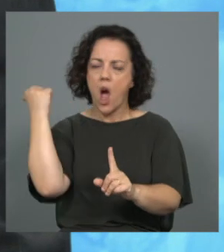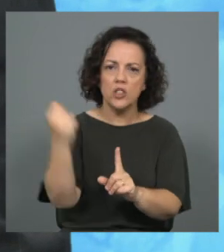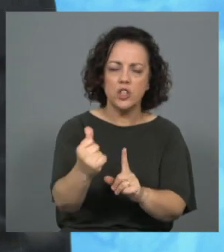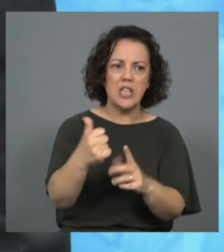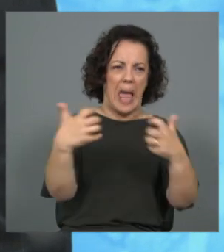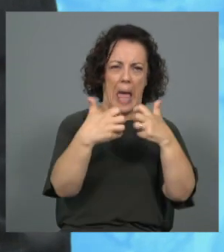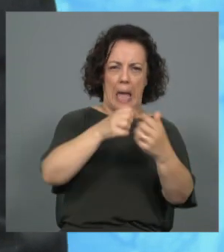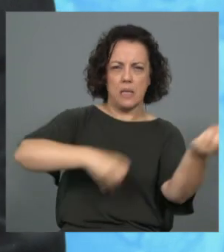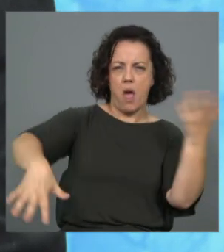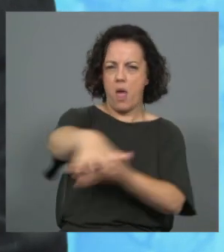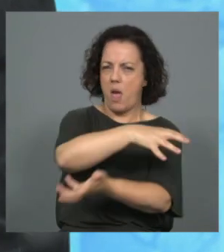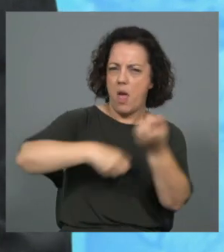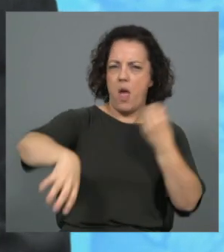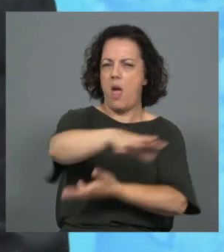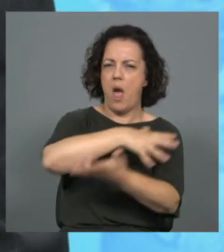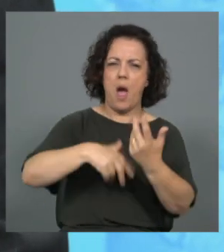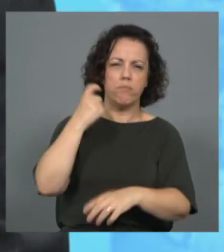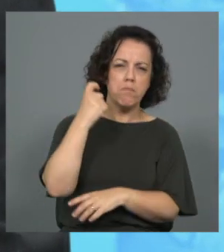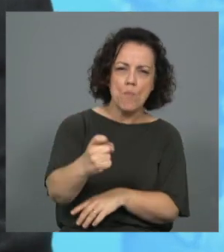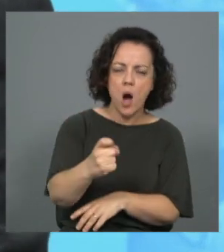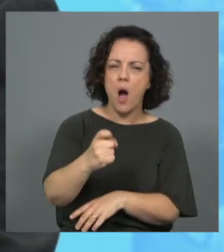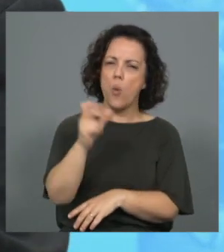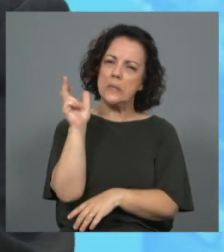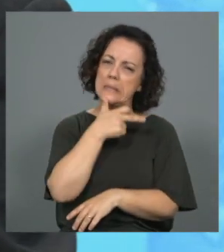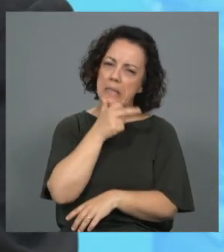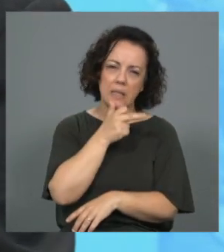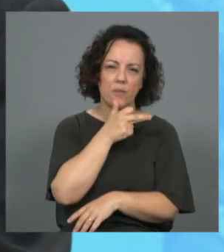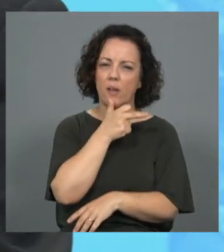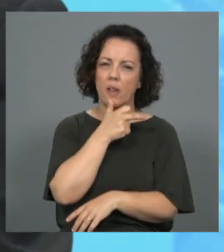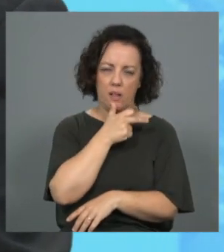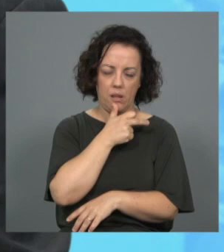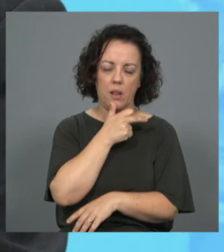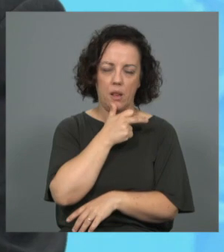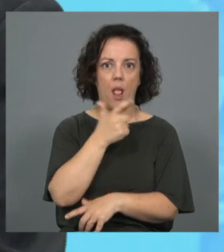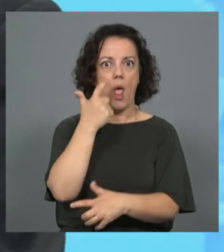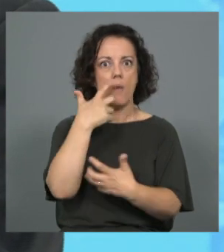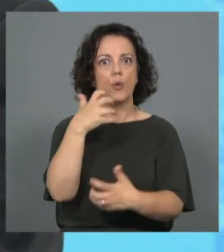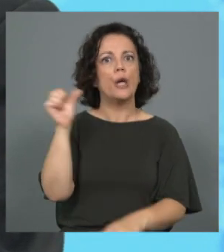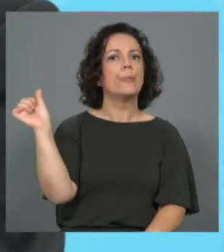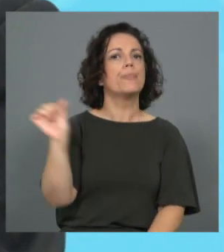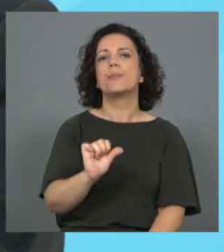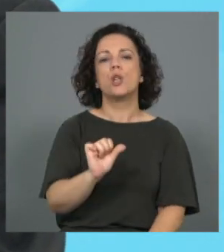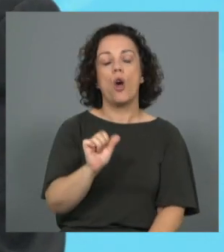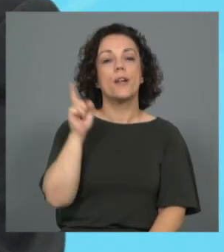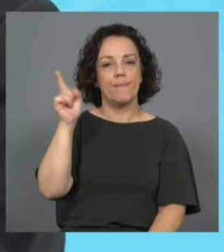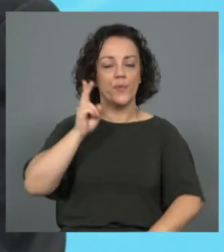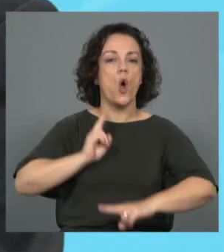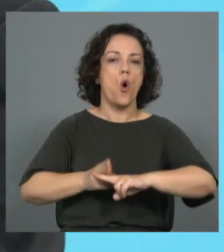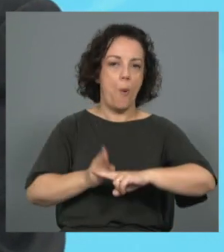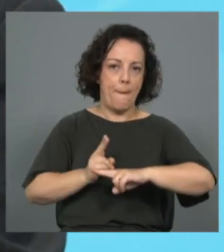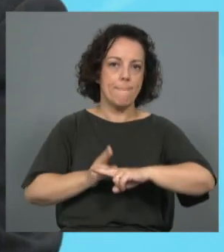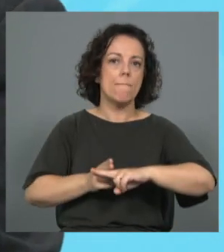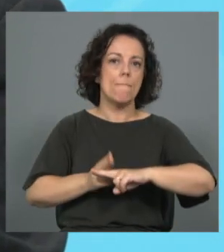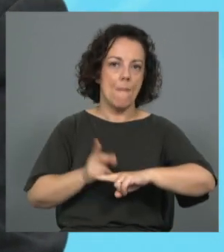guerras cruéis e terríveis, sobretudo por parte de Roma, que